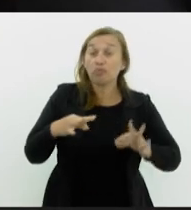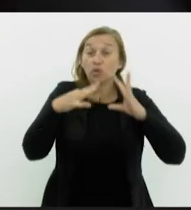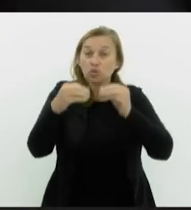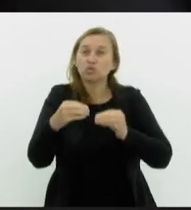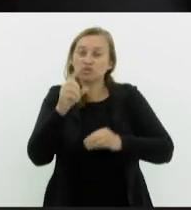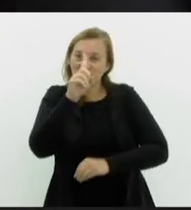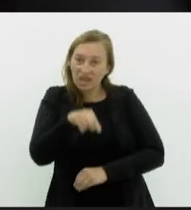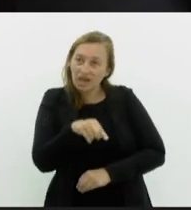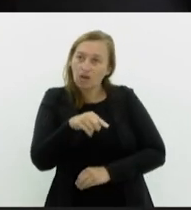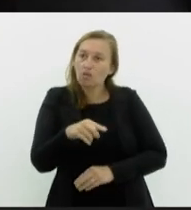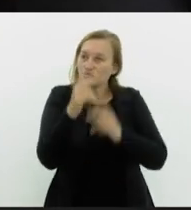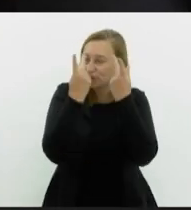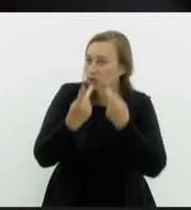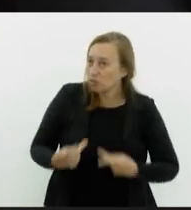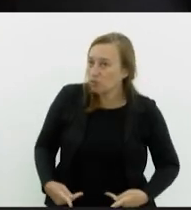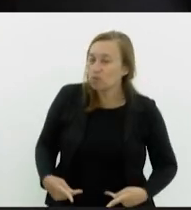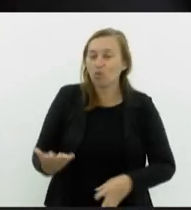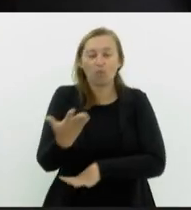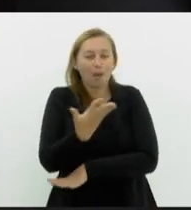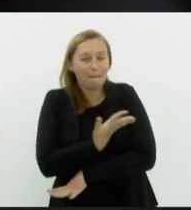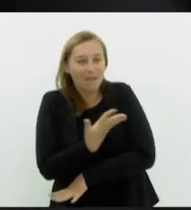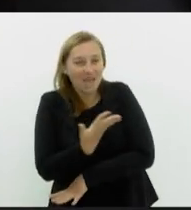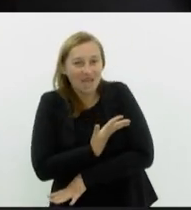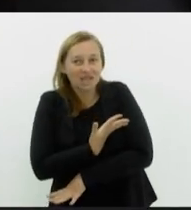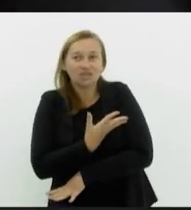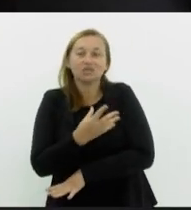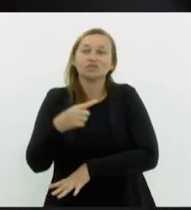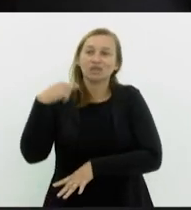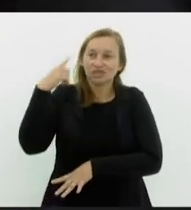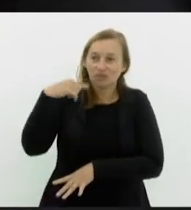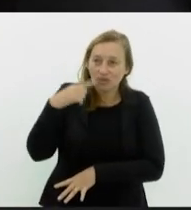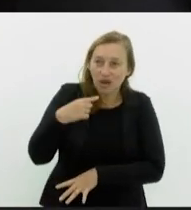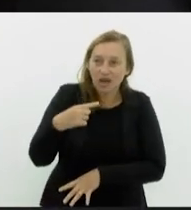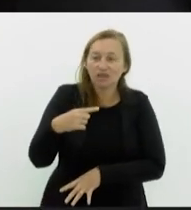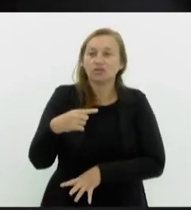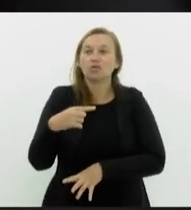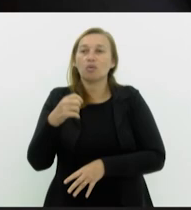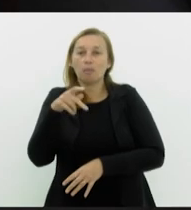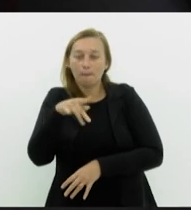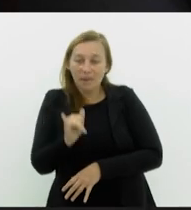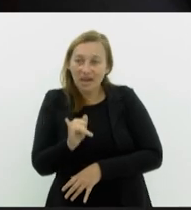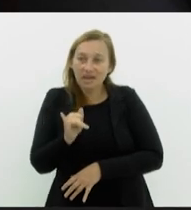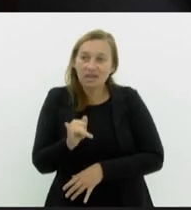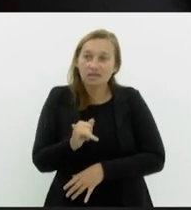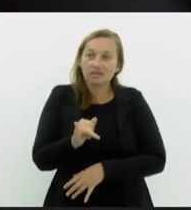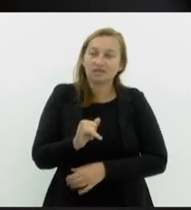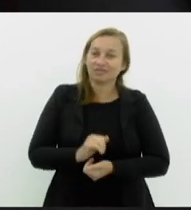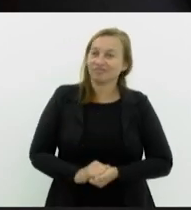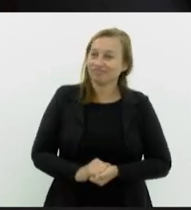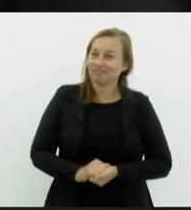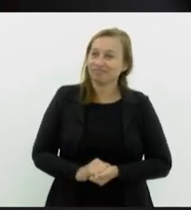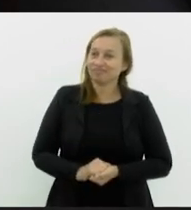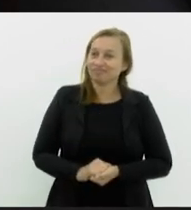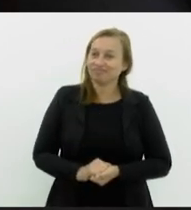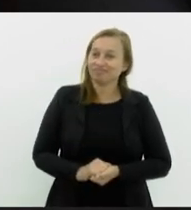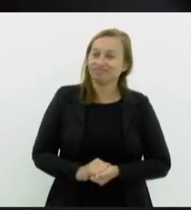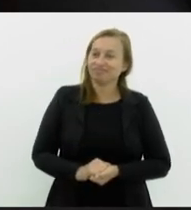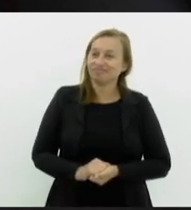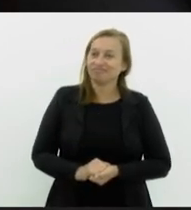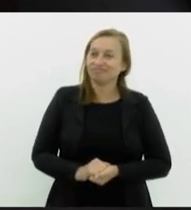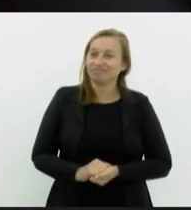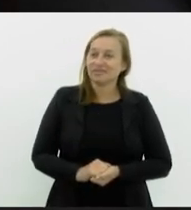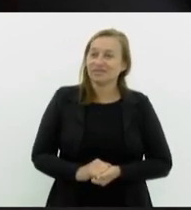como ser humano, como amigo, como magistrado, como pai, não seria se não fosse